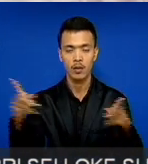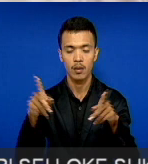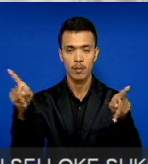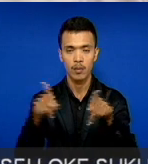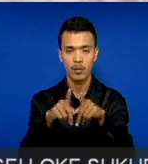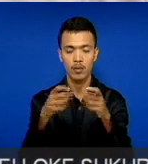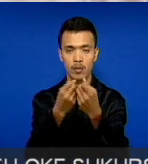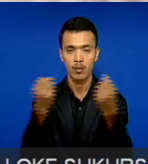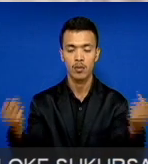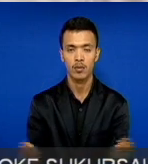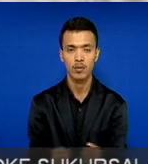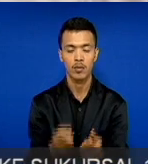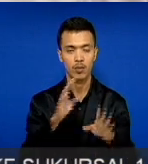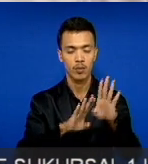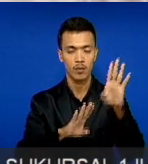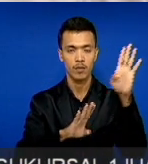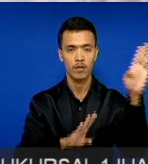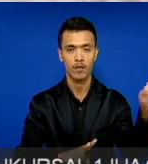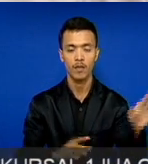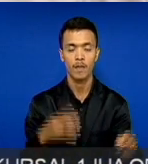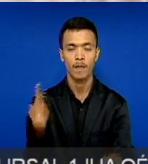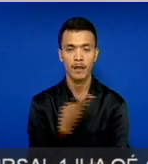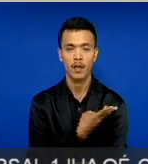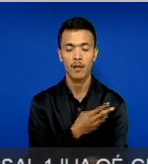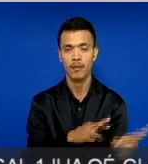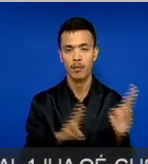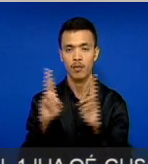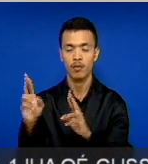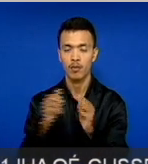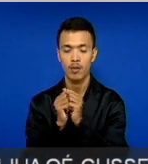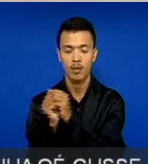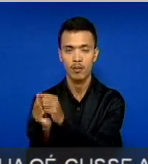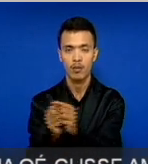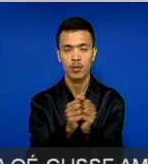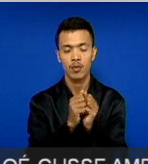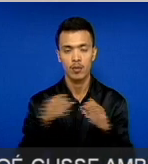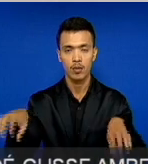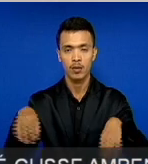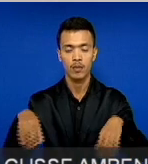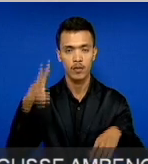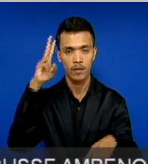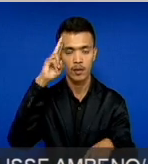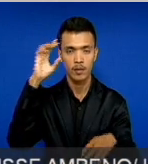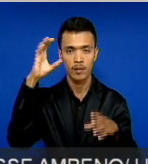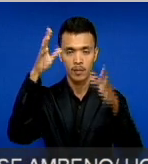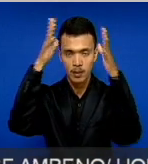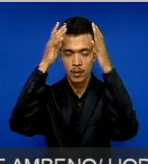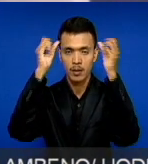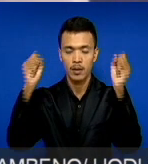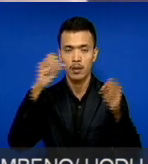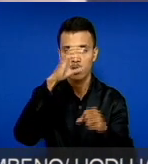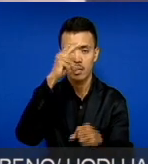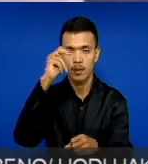a áreas remotas, se embalou identificado, a mim pronto a tu colabora no serviço. Vice-presidente Comissão Nacional Eleição